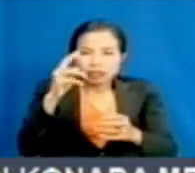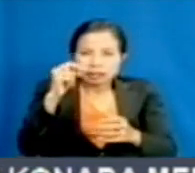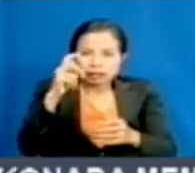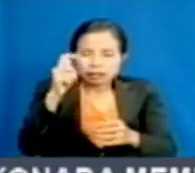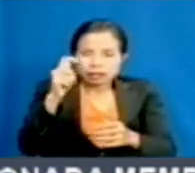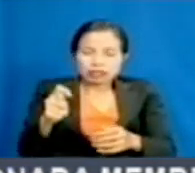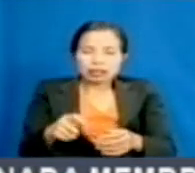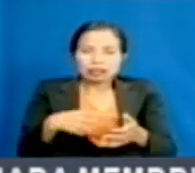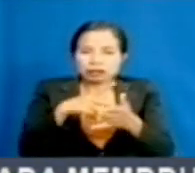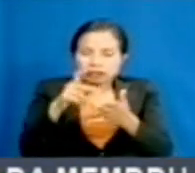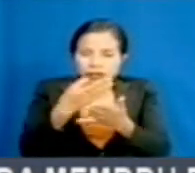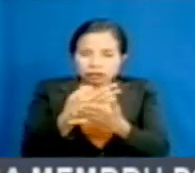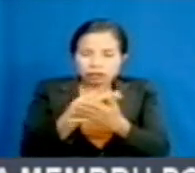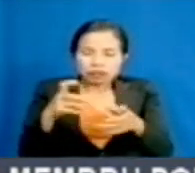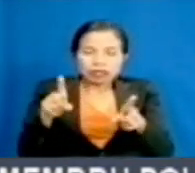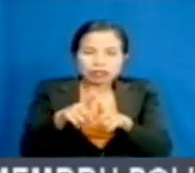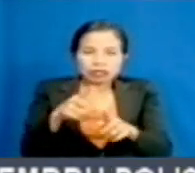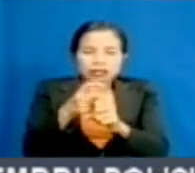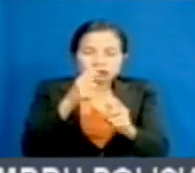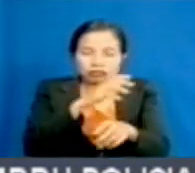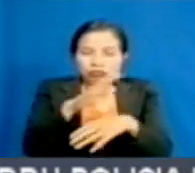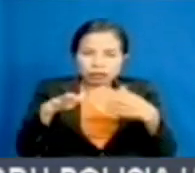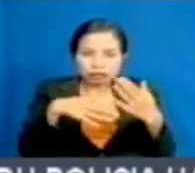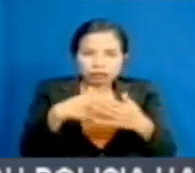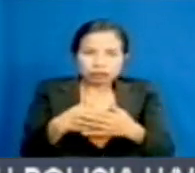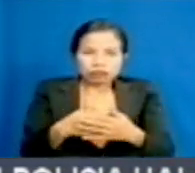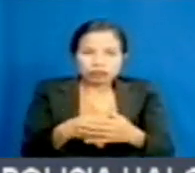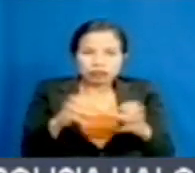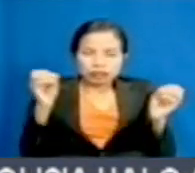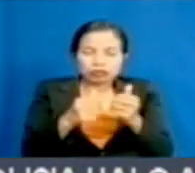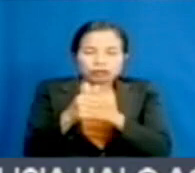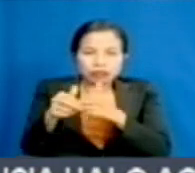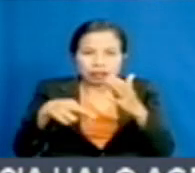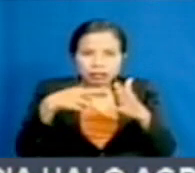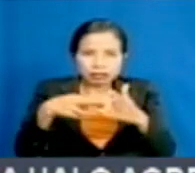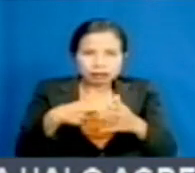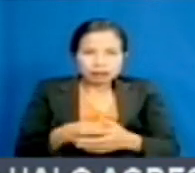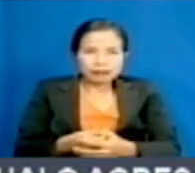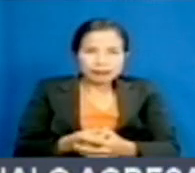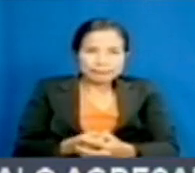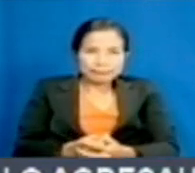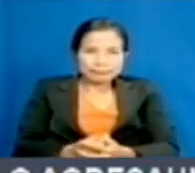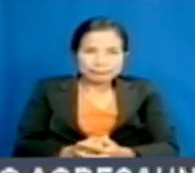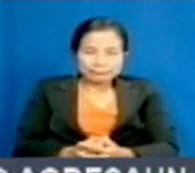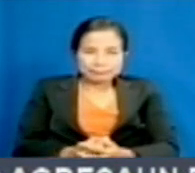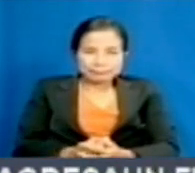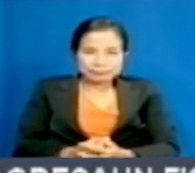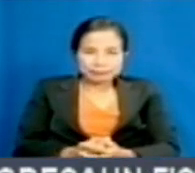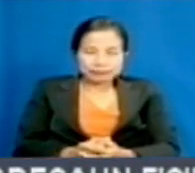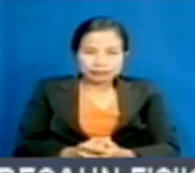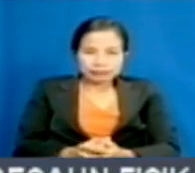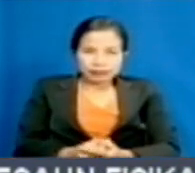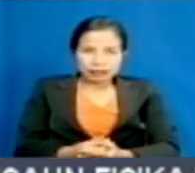no aplica sanção hanesamba transporte roto nebe contra regra. Amika halai kota